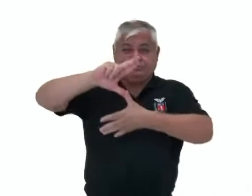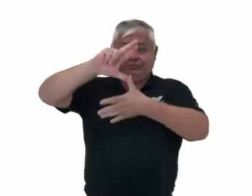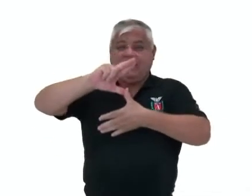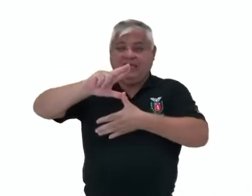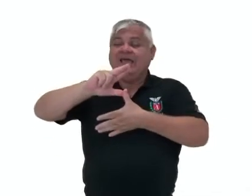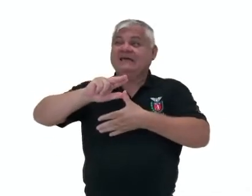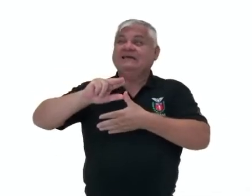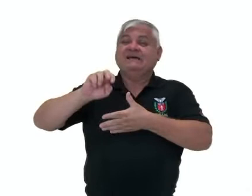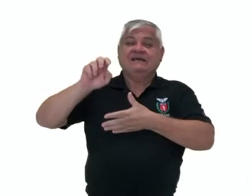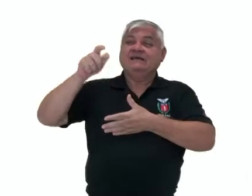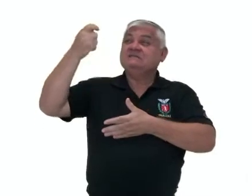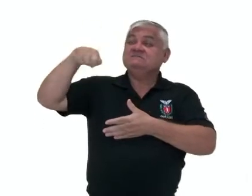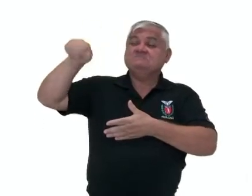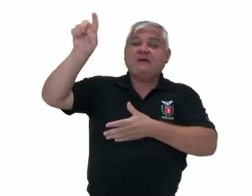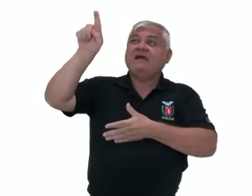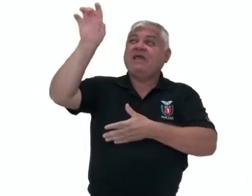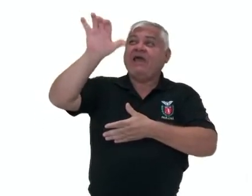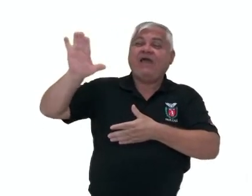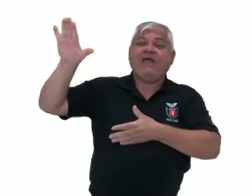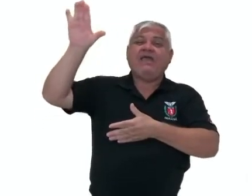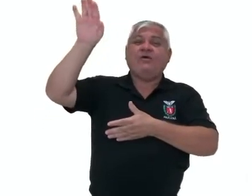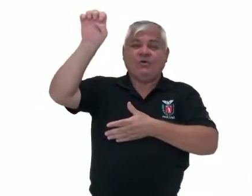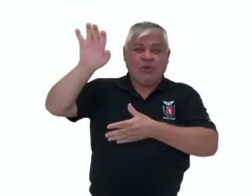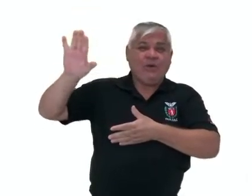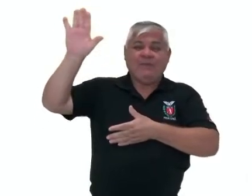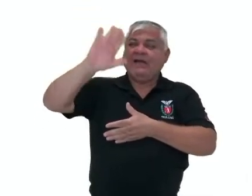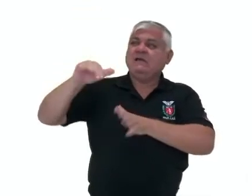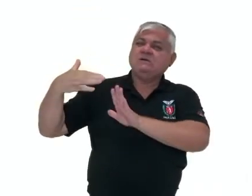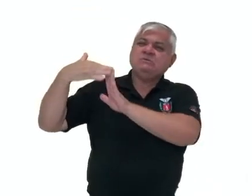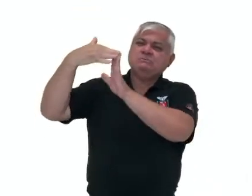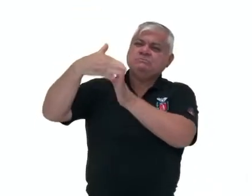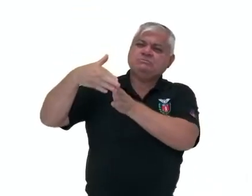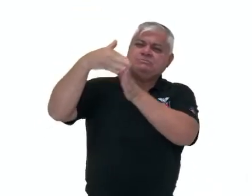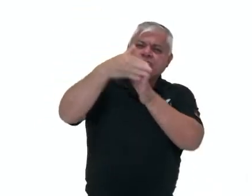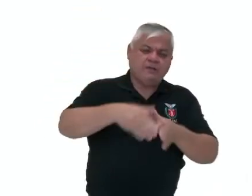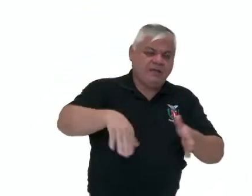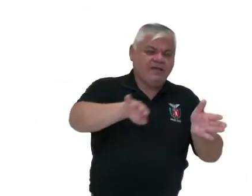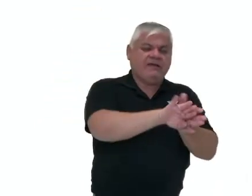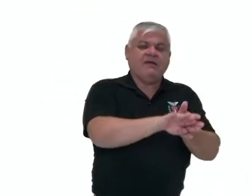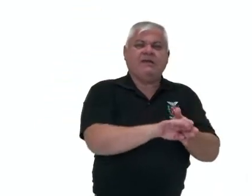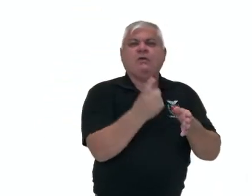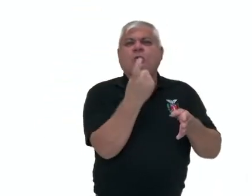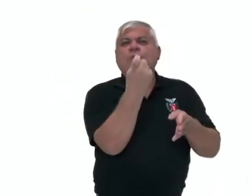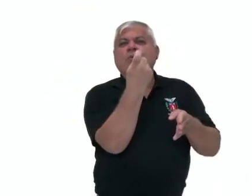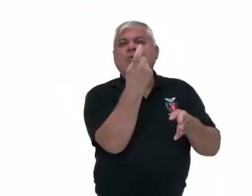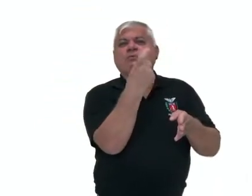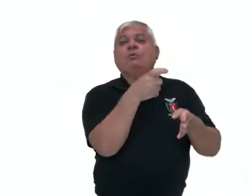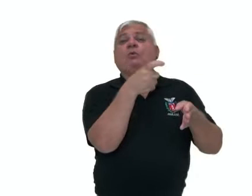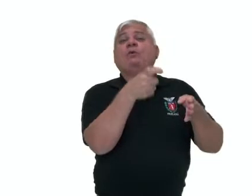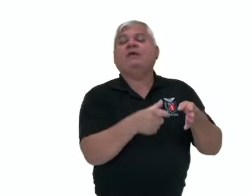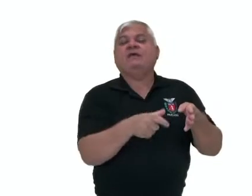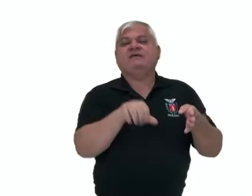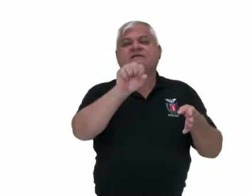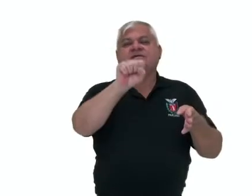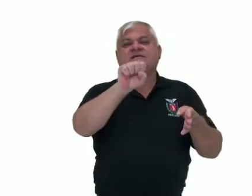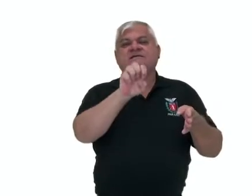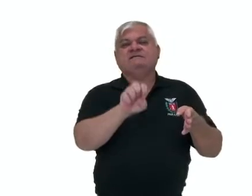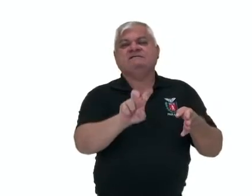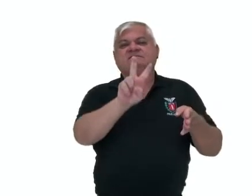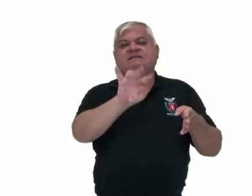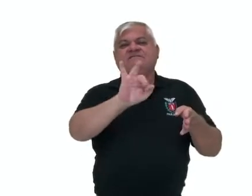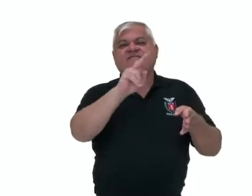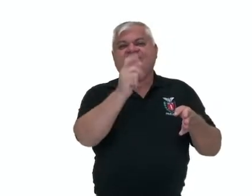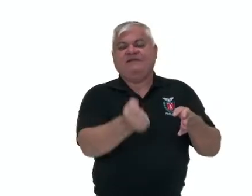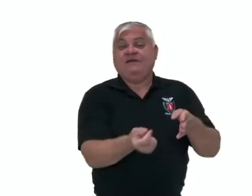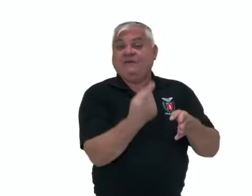ou entrar por um único porto, que era Sevilha. E na América, os únicos portos autorizados a